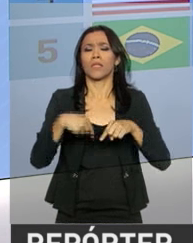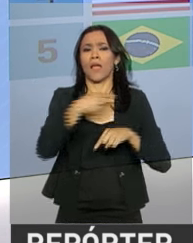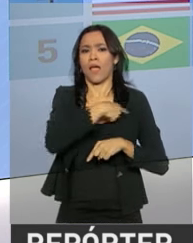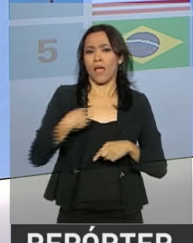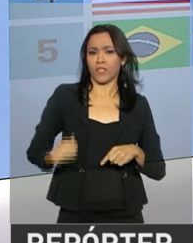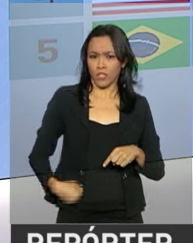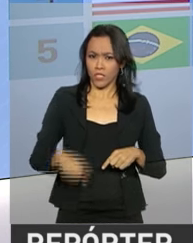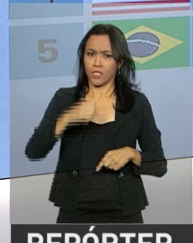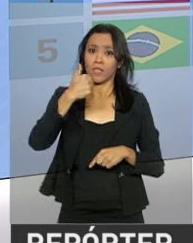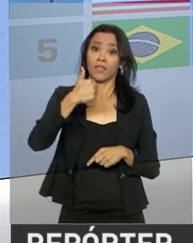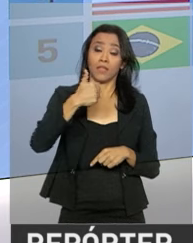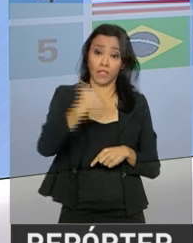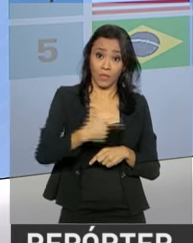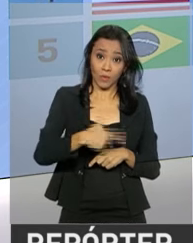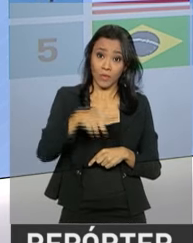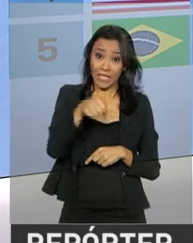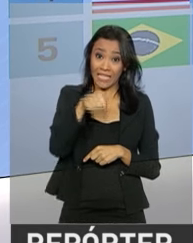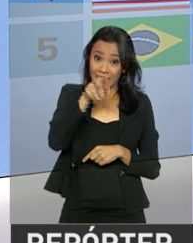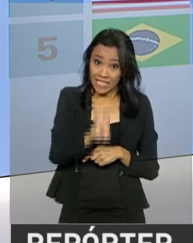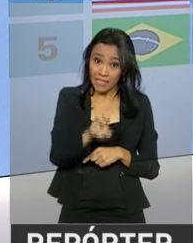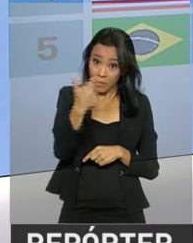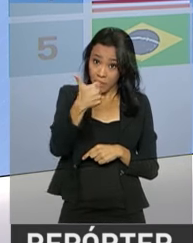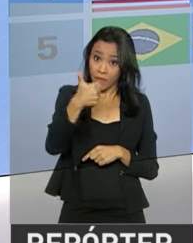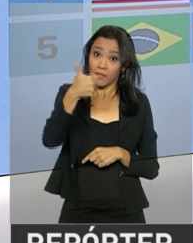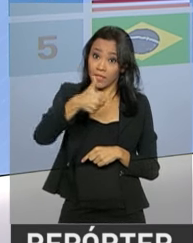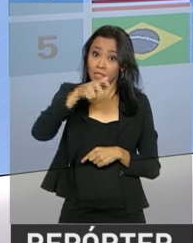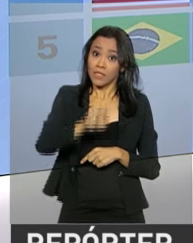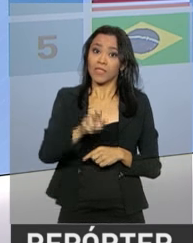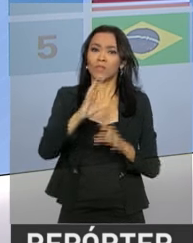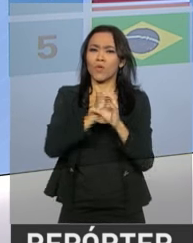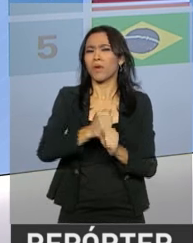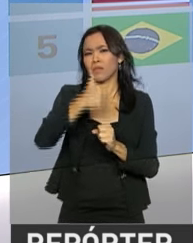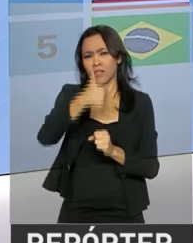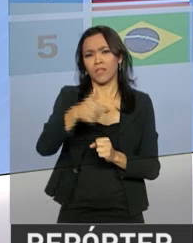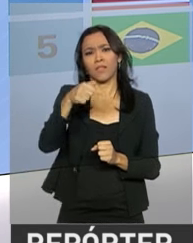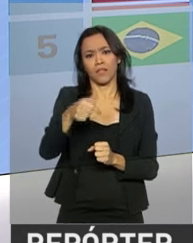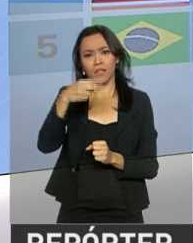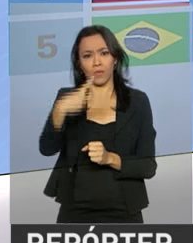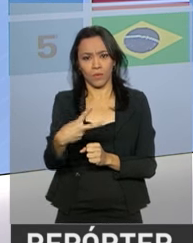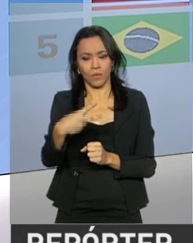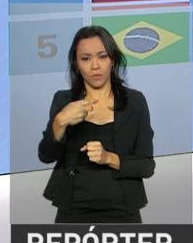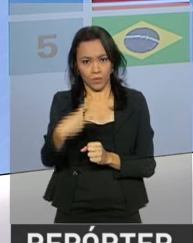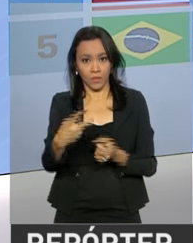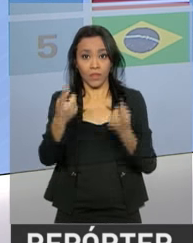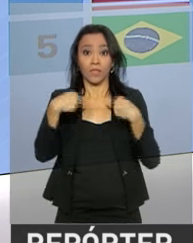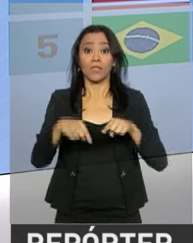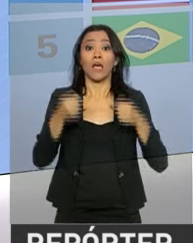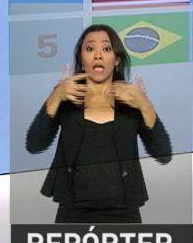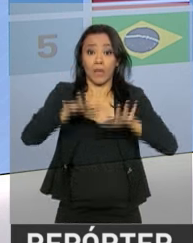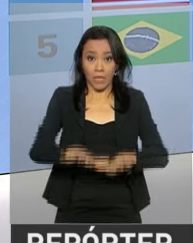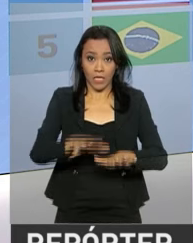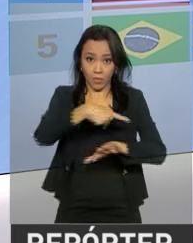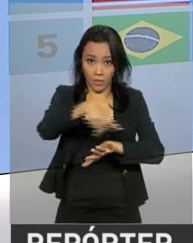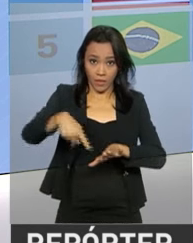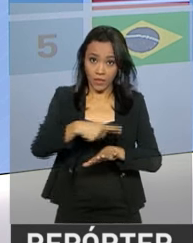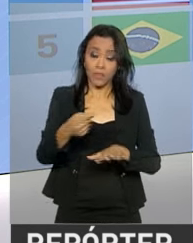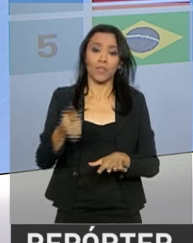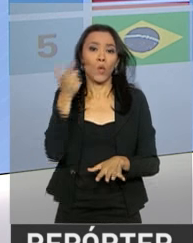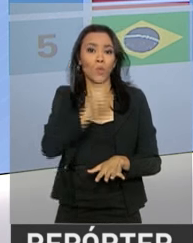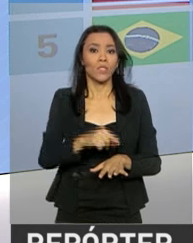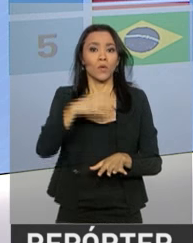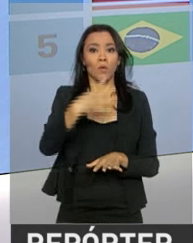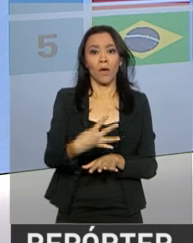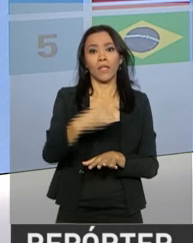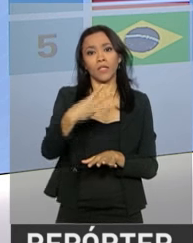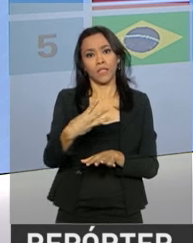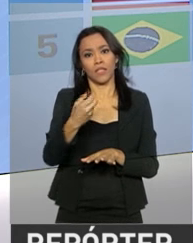com 75 medalhas de ouro, 172 no total. A Grã-Bretanha está em segundo lugar, conseguiu 43